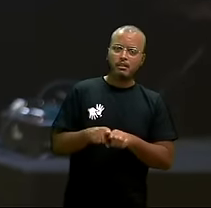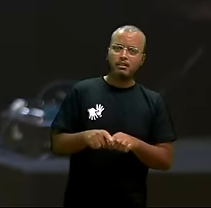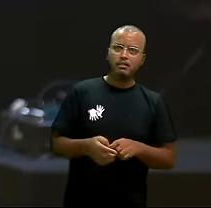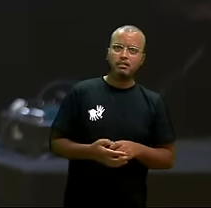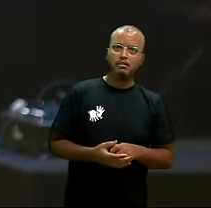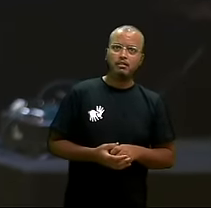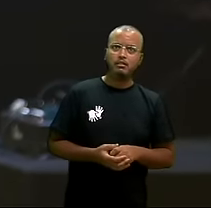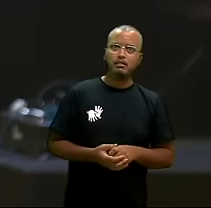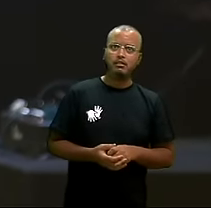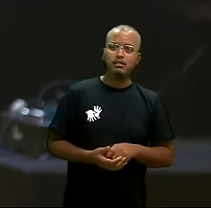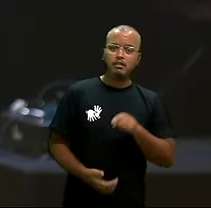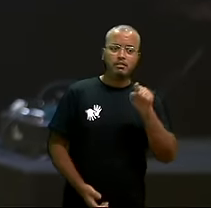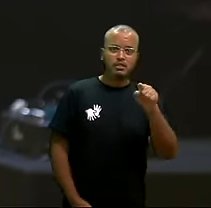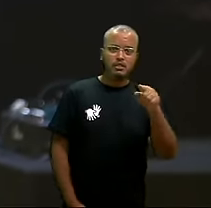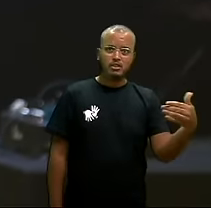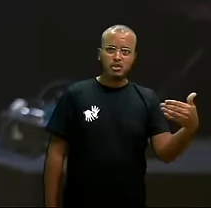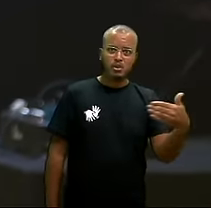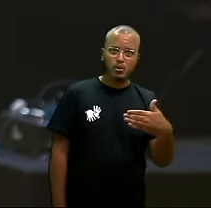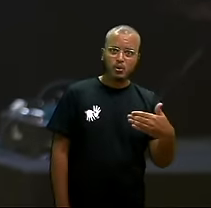povo assim chegou: